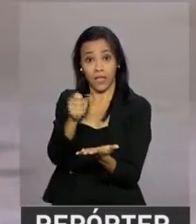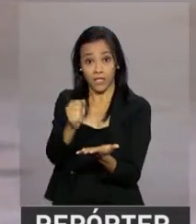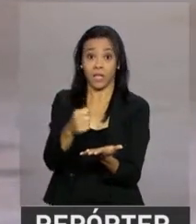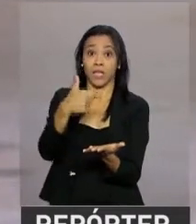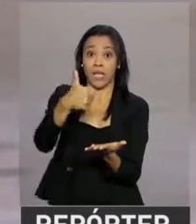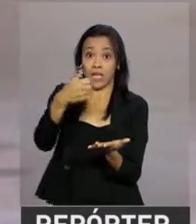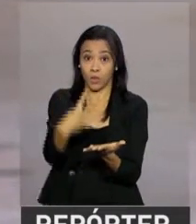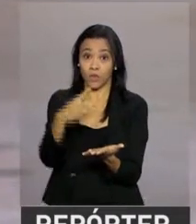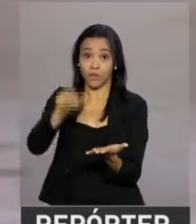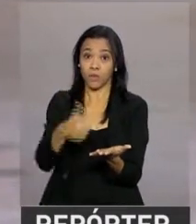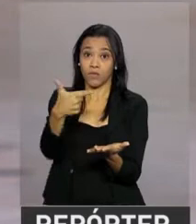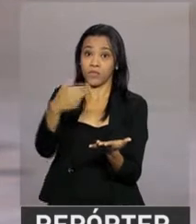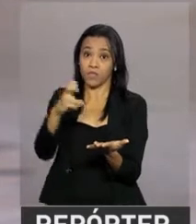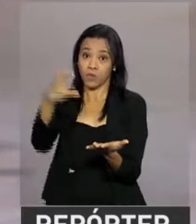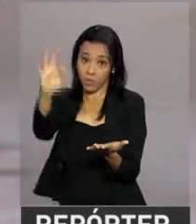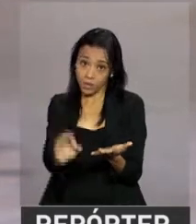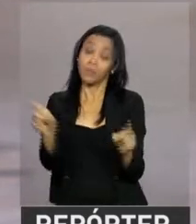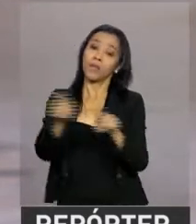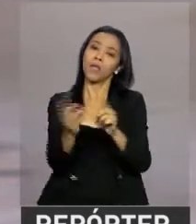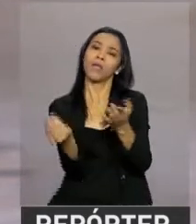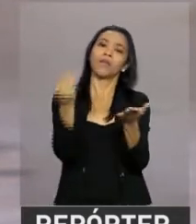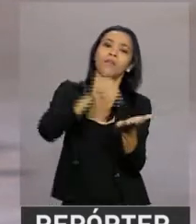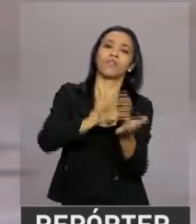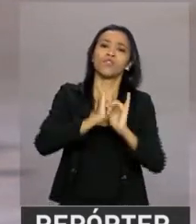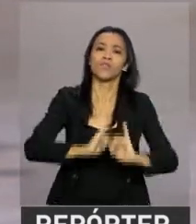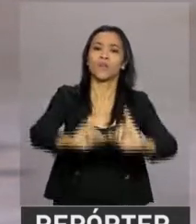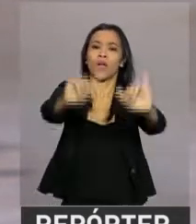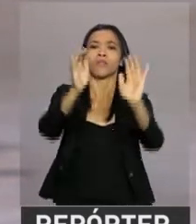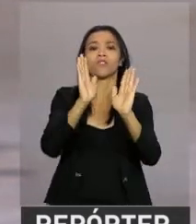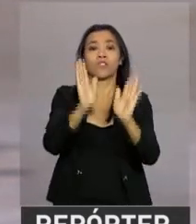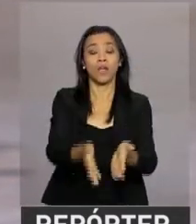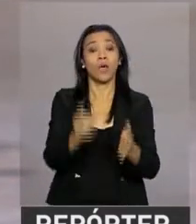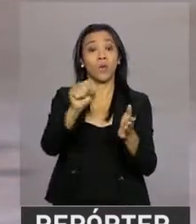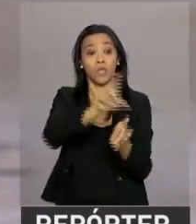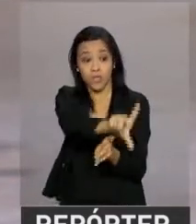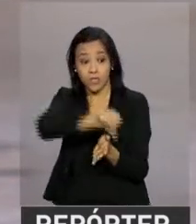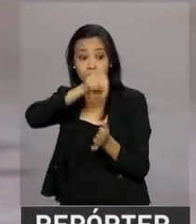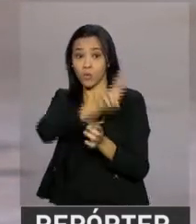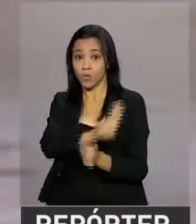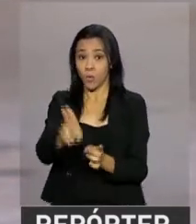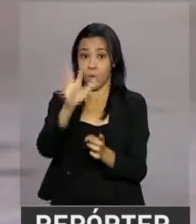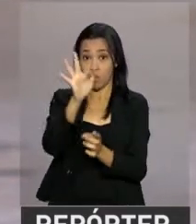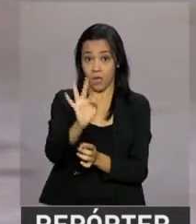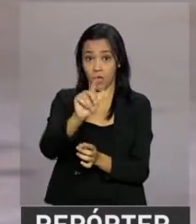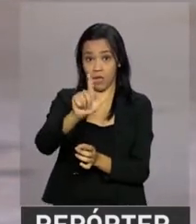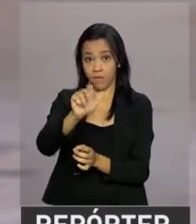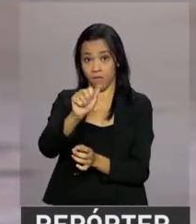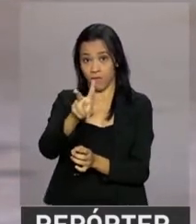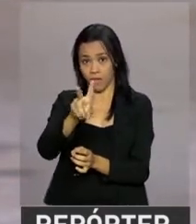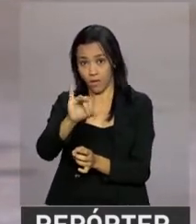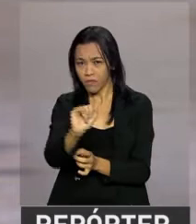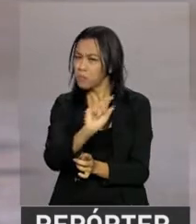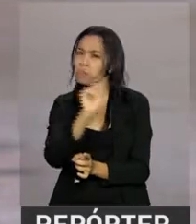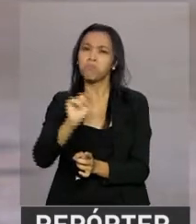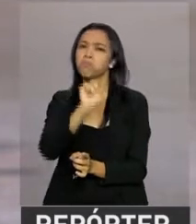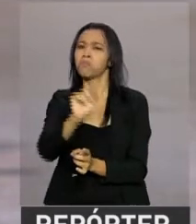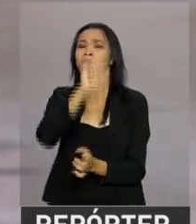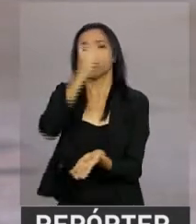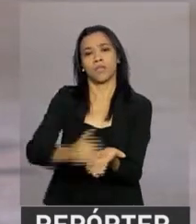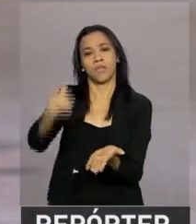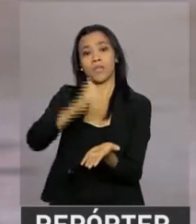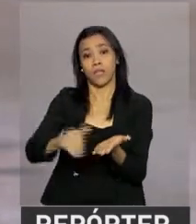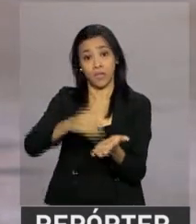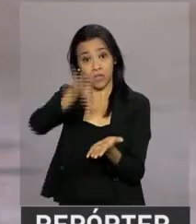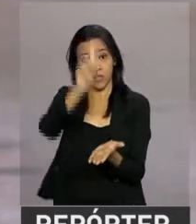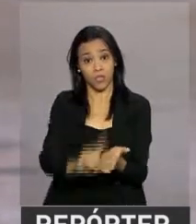14,25%. Também foi publicado no Diário Oficial de hoje a nomeação da professora Flávia Cristina Piovesan para a Secretaria de